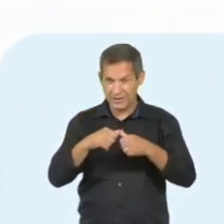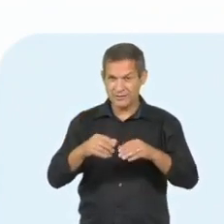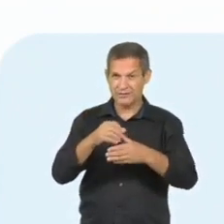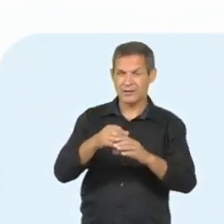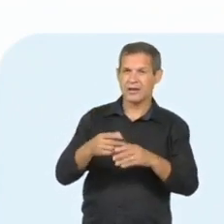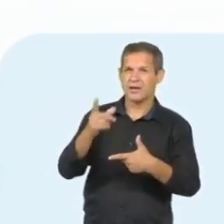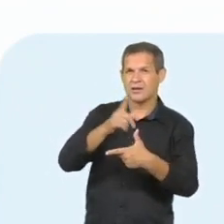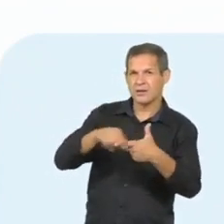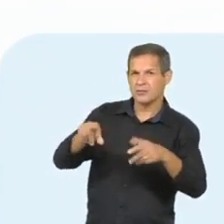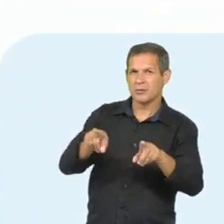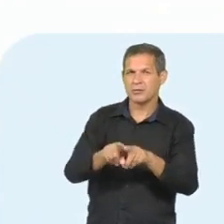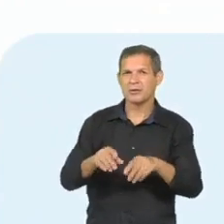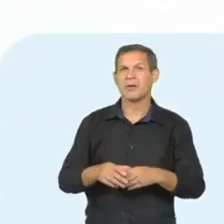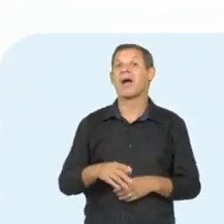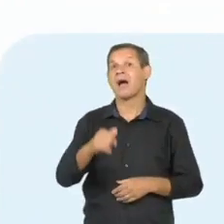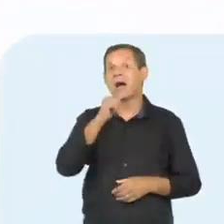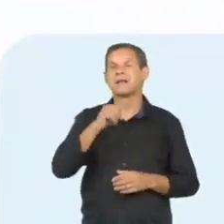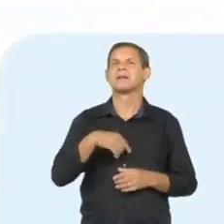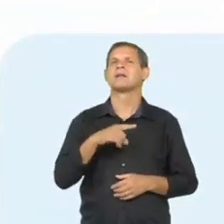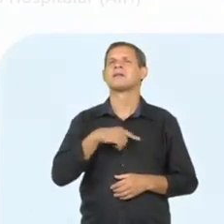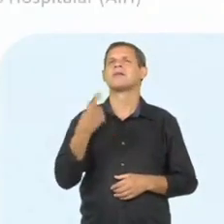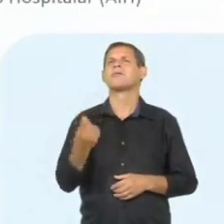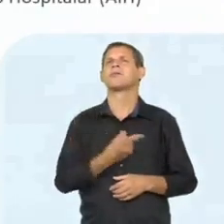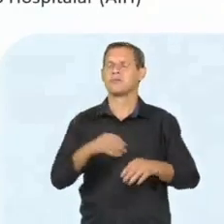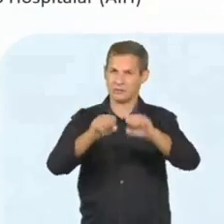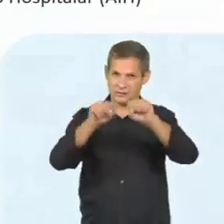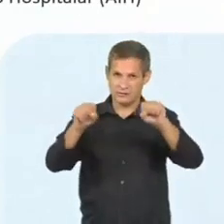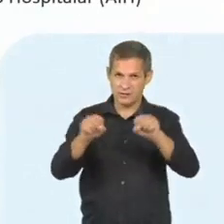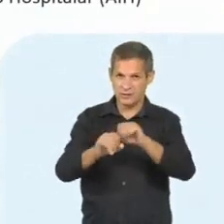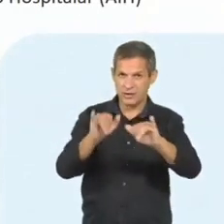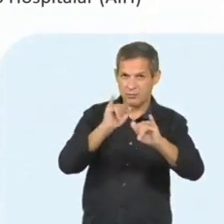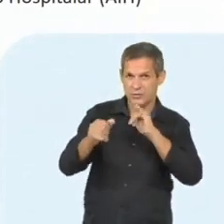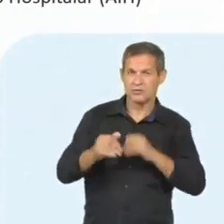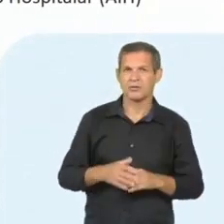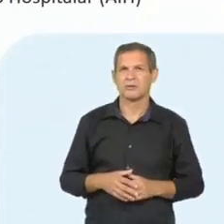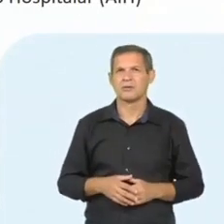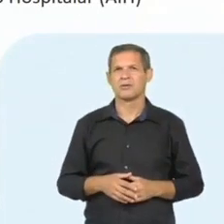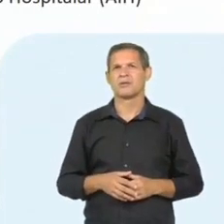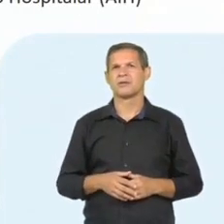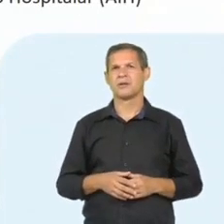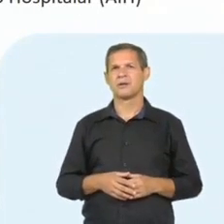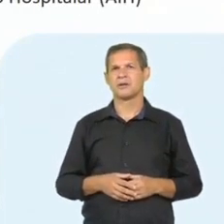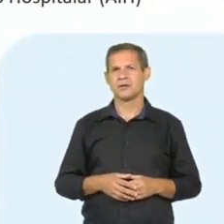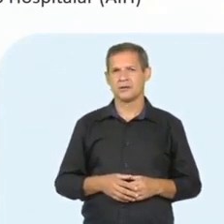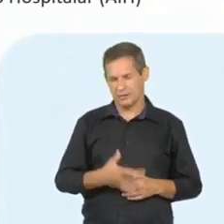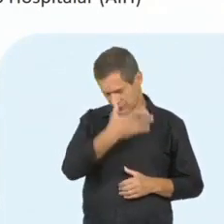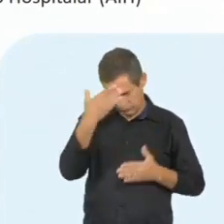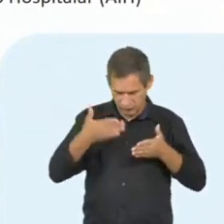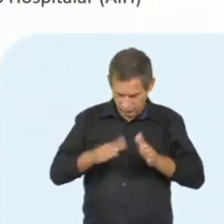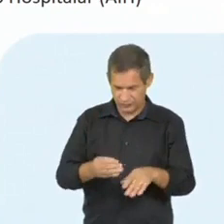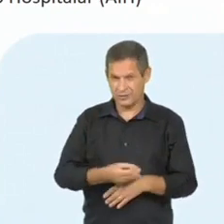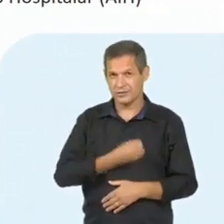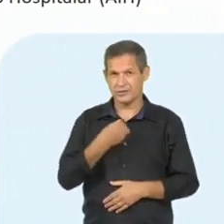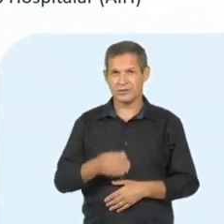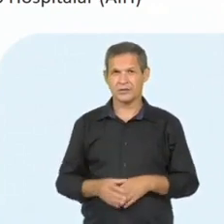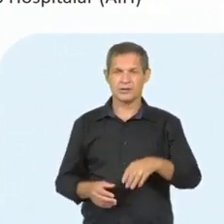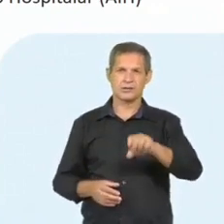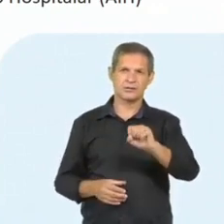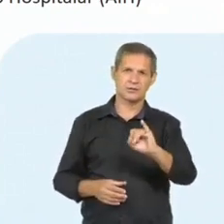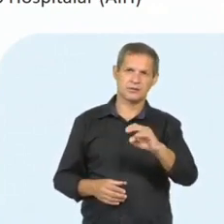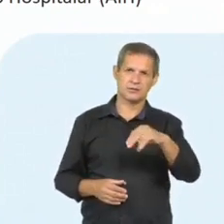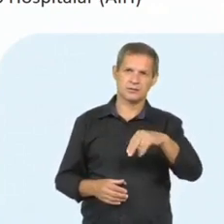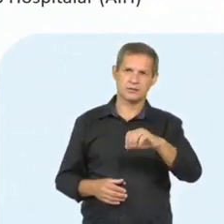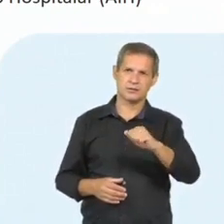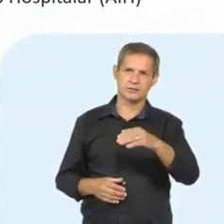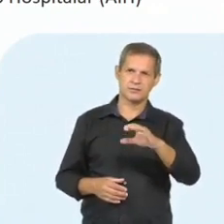causas. Ainda, nós temos o Sistema de Informações de Nascidos Vivos, o SINASC.